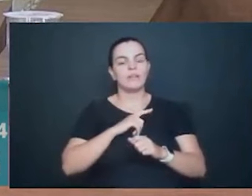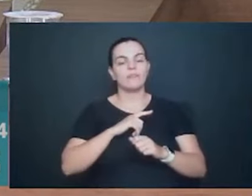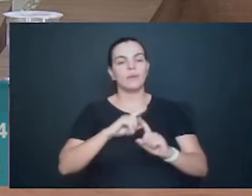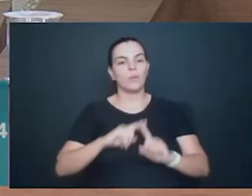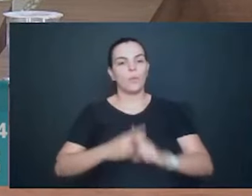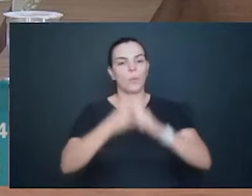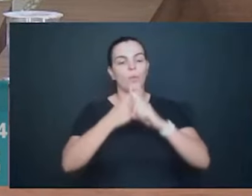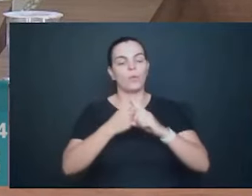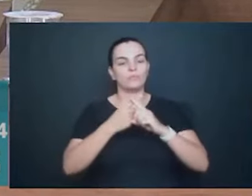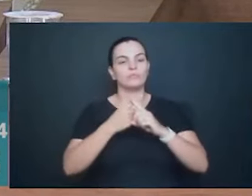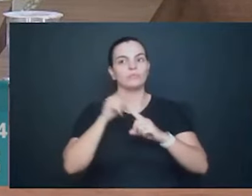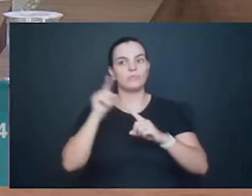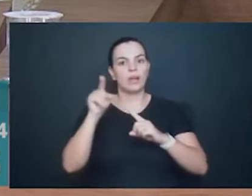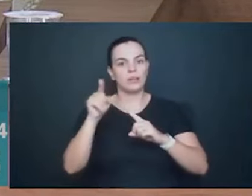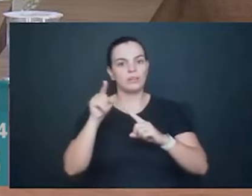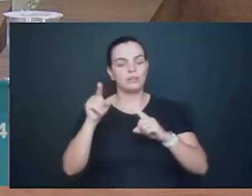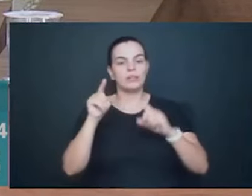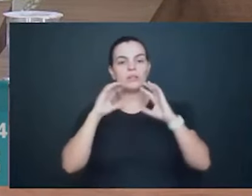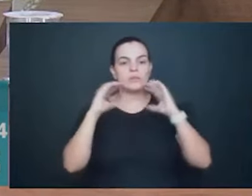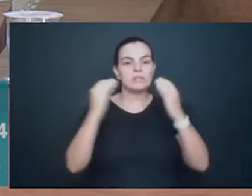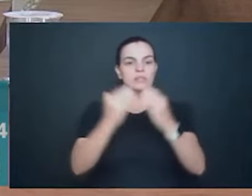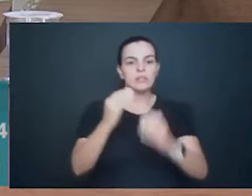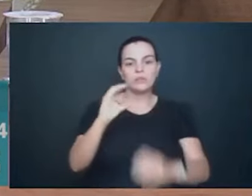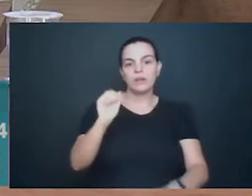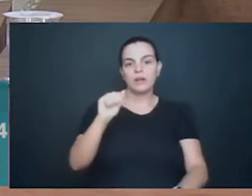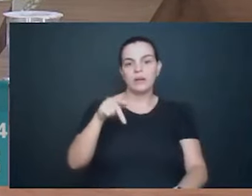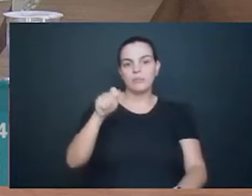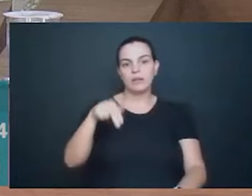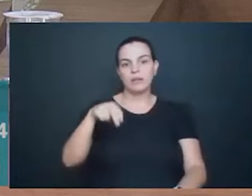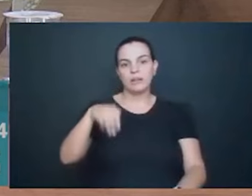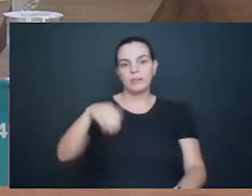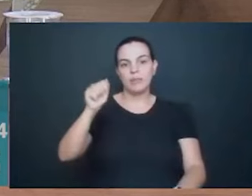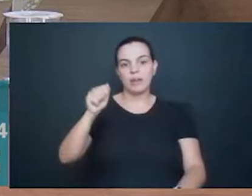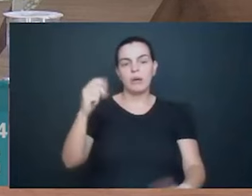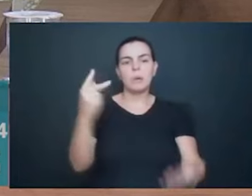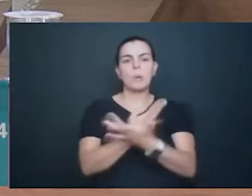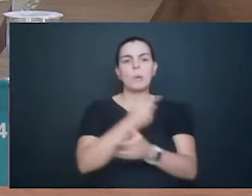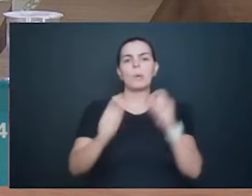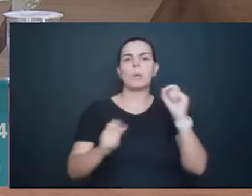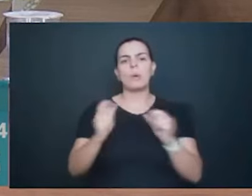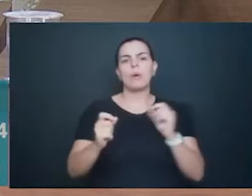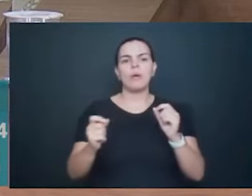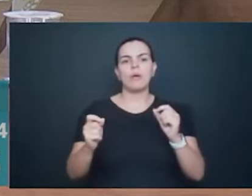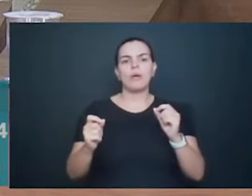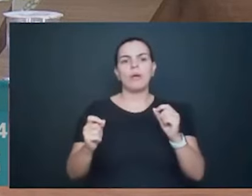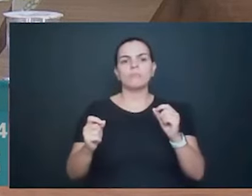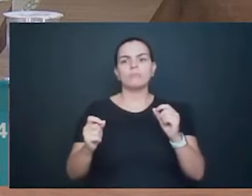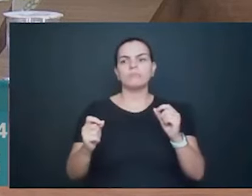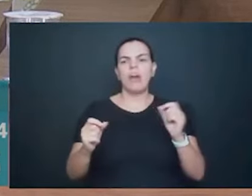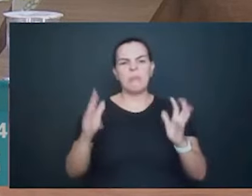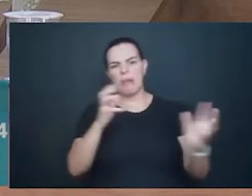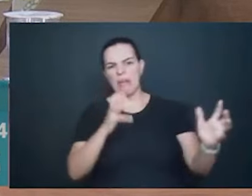quando os torcedores do Cruzeiro invadiram o gramado e dirigiram e foram em direção à torcida do Curitiba, que estava na Vila